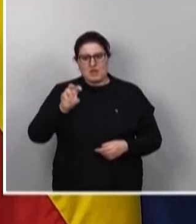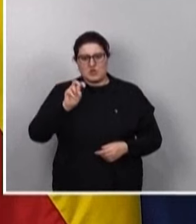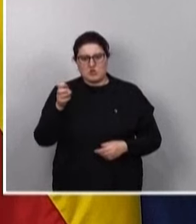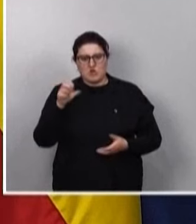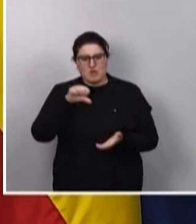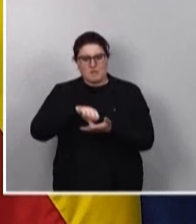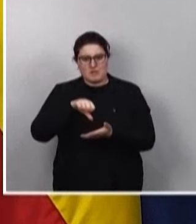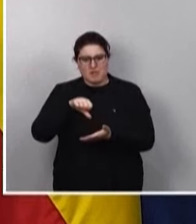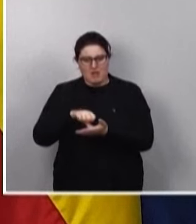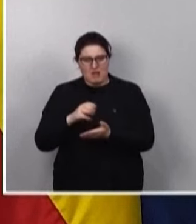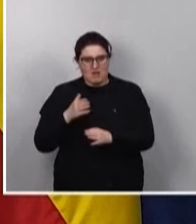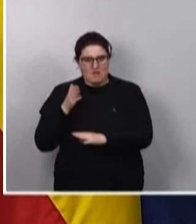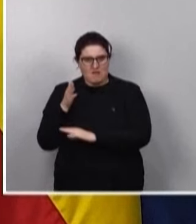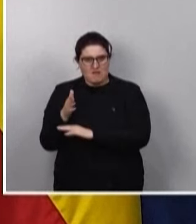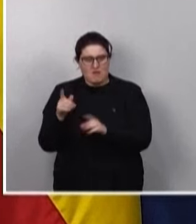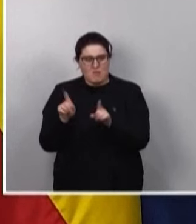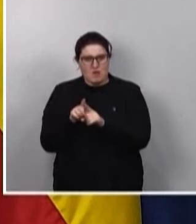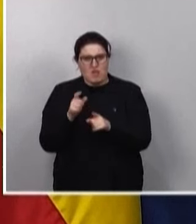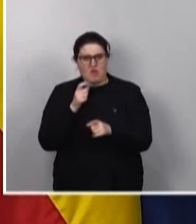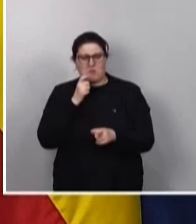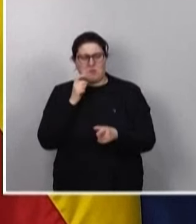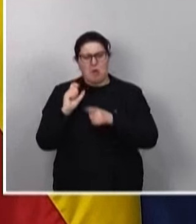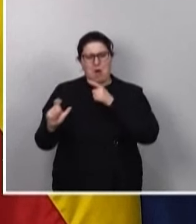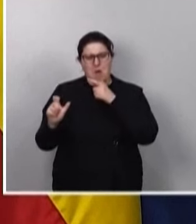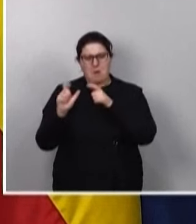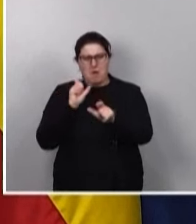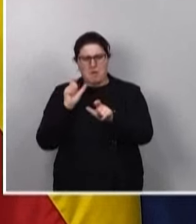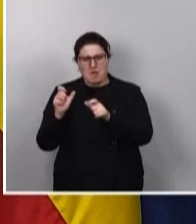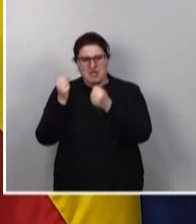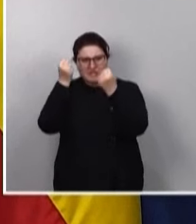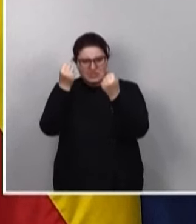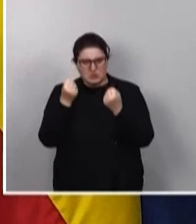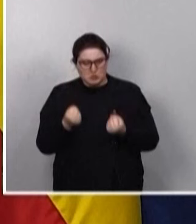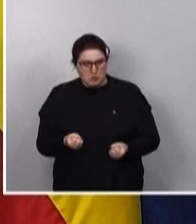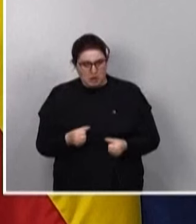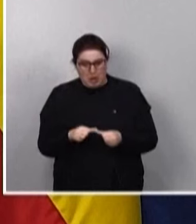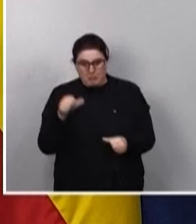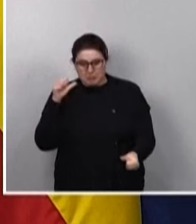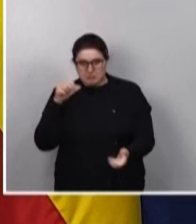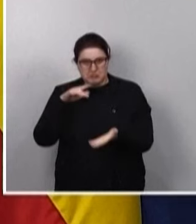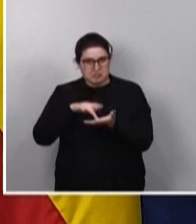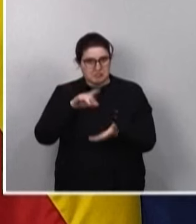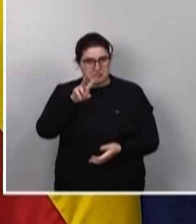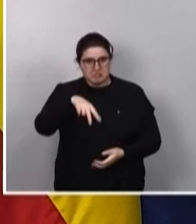insultar suas instituições e fazer uma ingerência flagrante em assuntos internos.